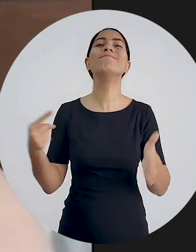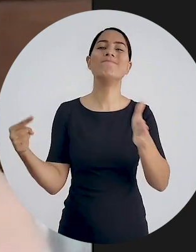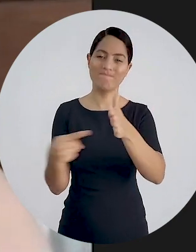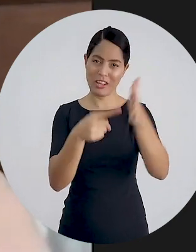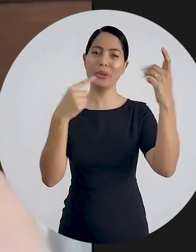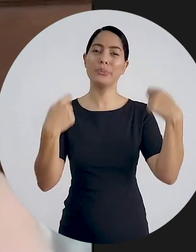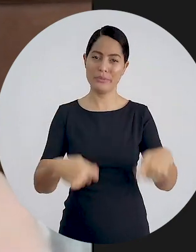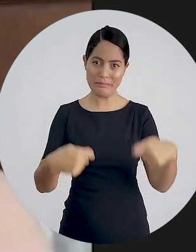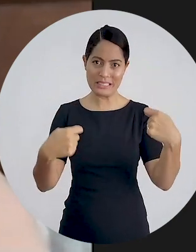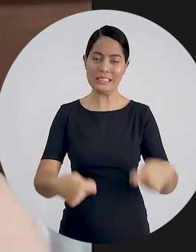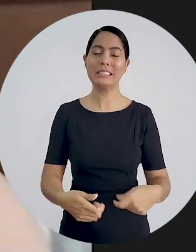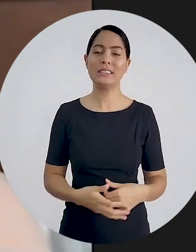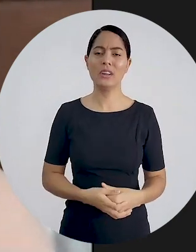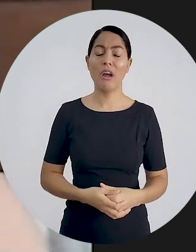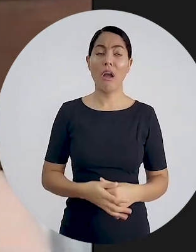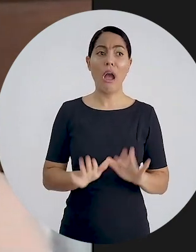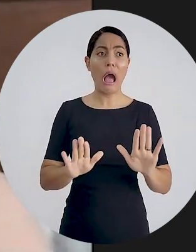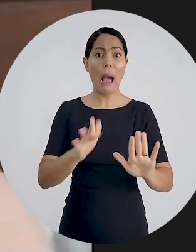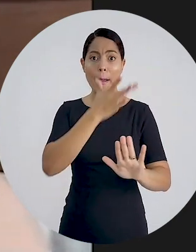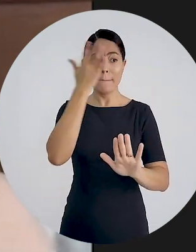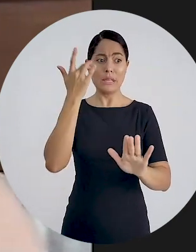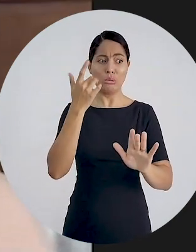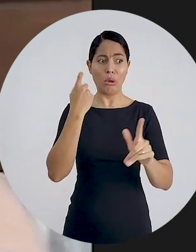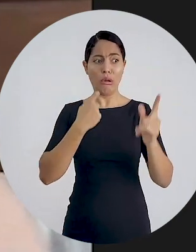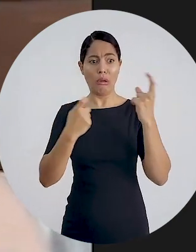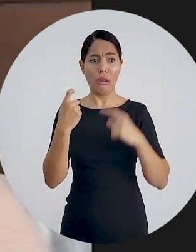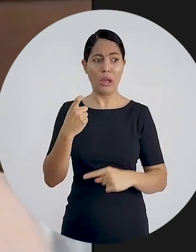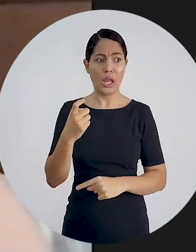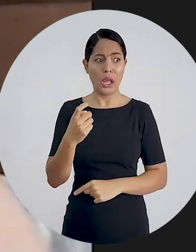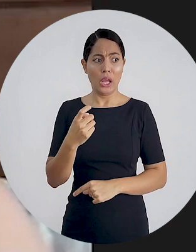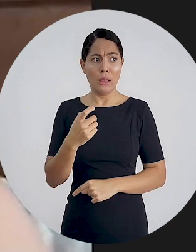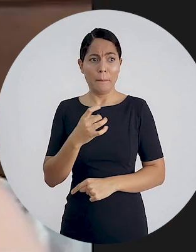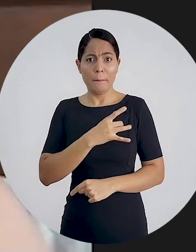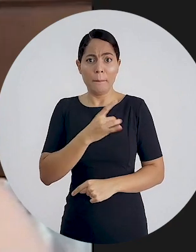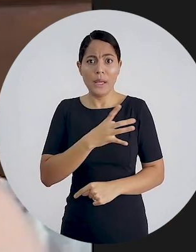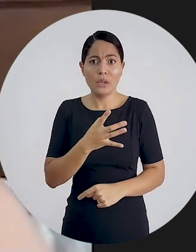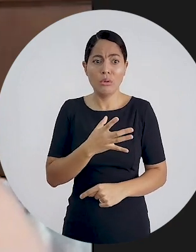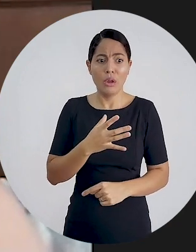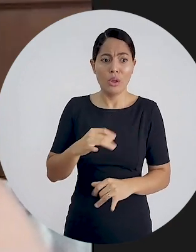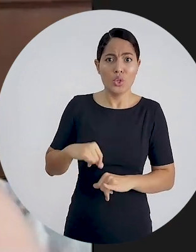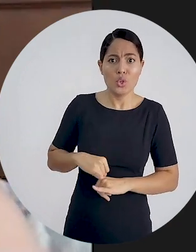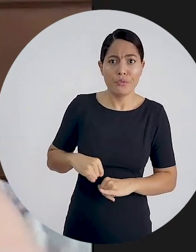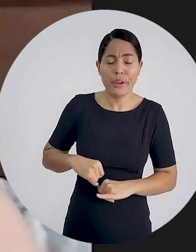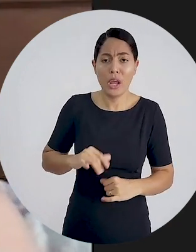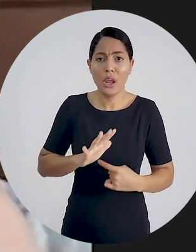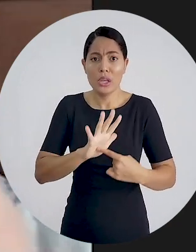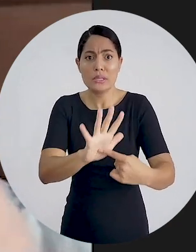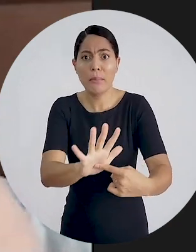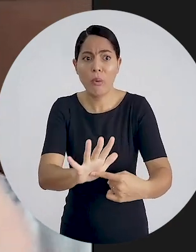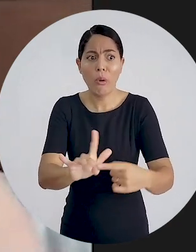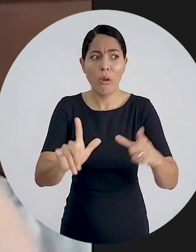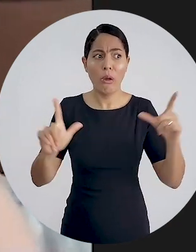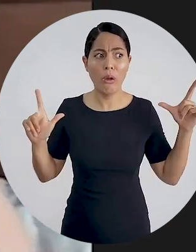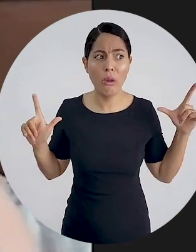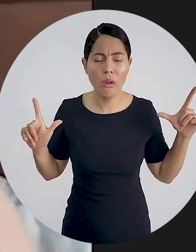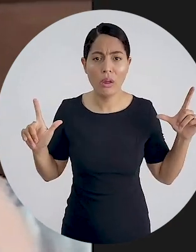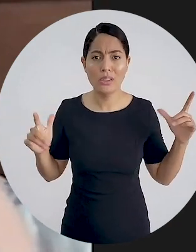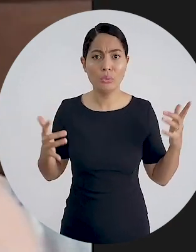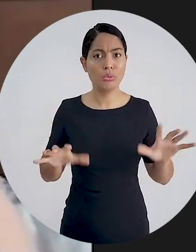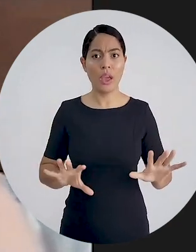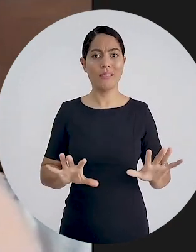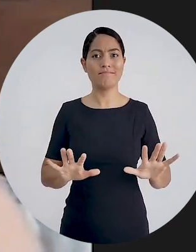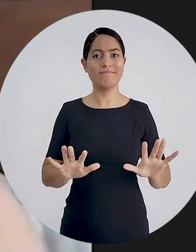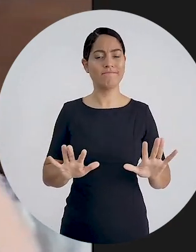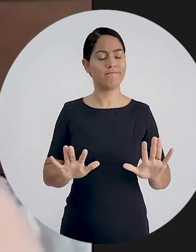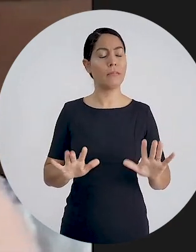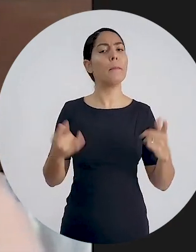entendeu? As pessoas não podem ter medo de sofrer, medo de se expor, porque se a gente não se expõe, a